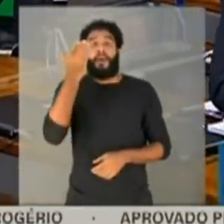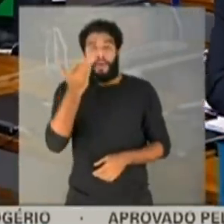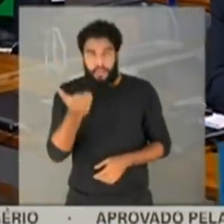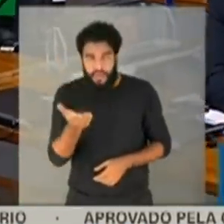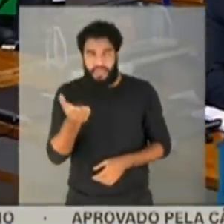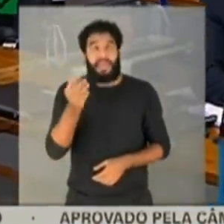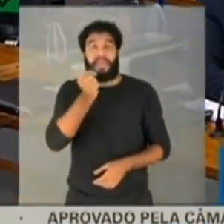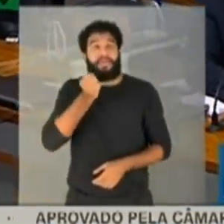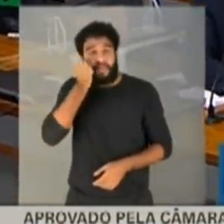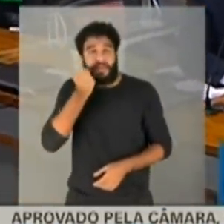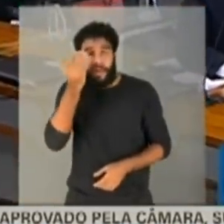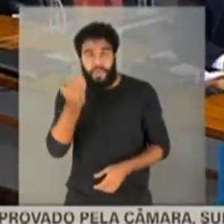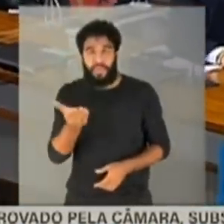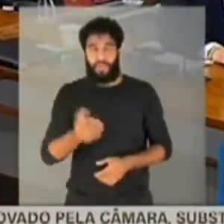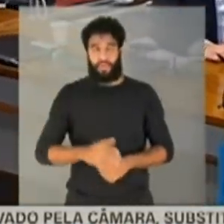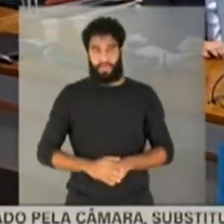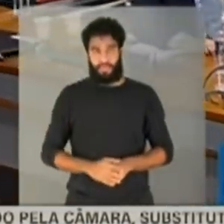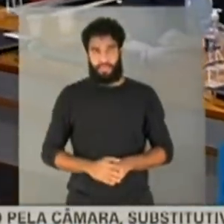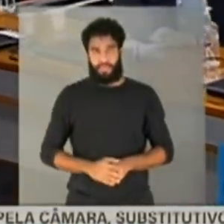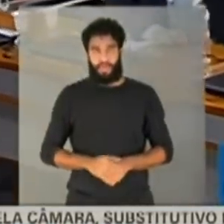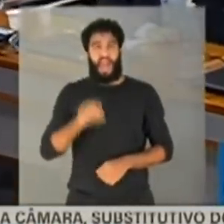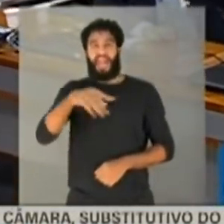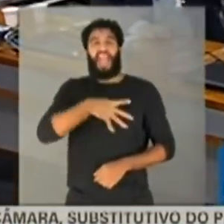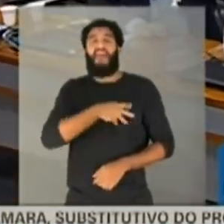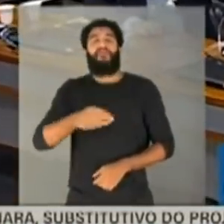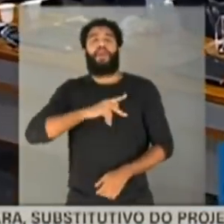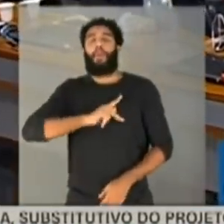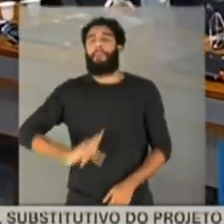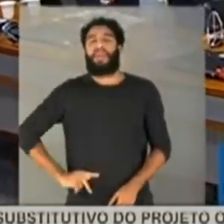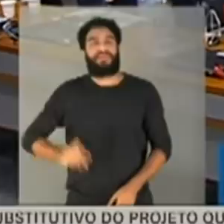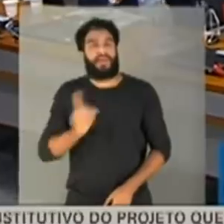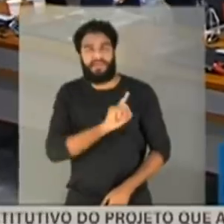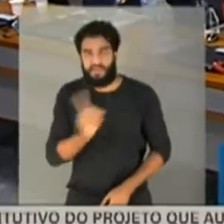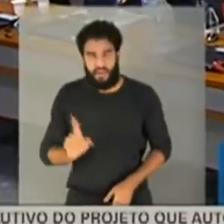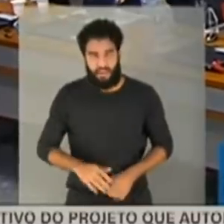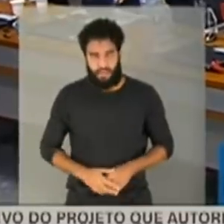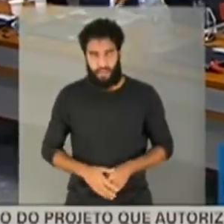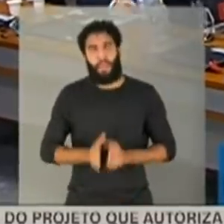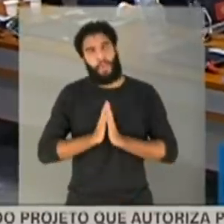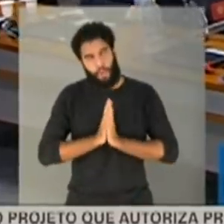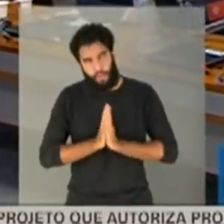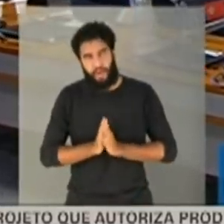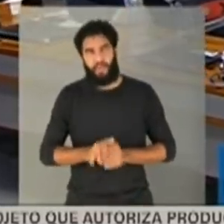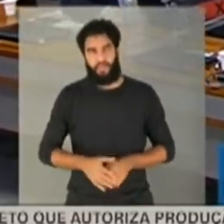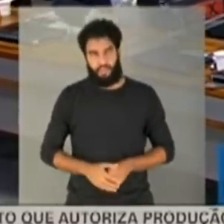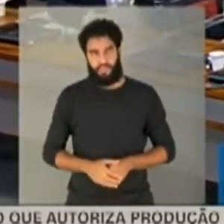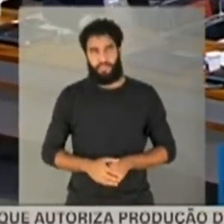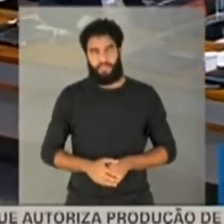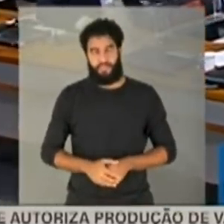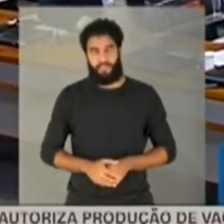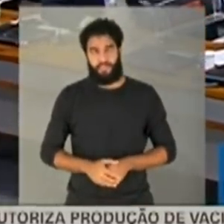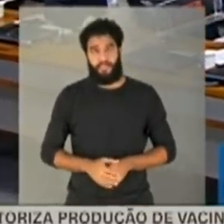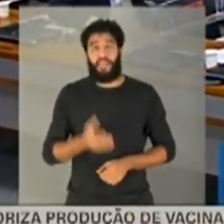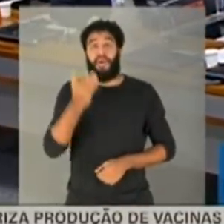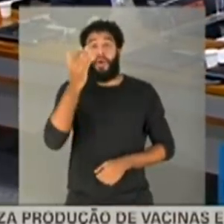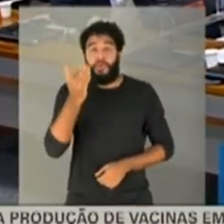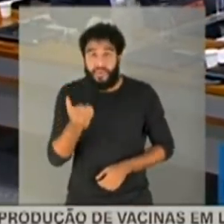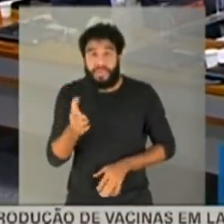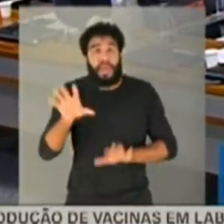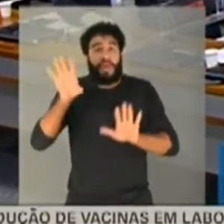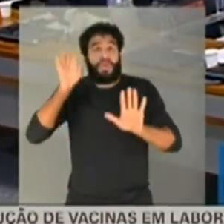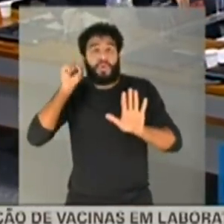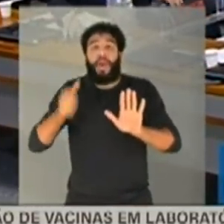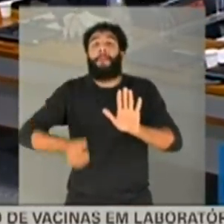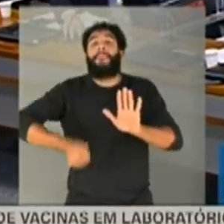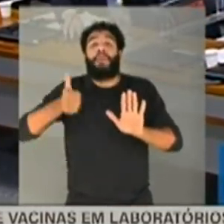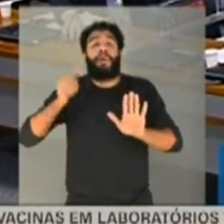O senhor é senador. Aqui o senhor não é filho do presidente Sempre da República. Que o meu nome fosse Por favor. Citado, eu vou querer intervir. Por favor, o senhor me escute para eu